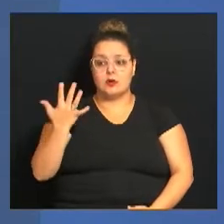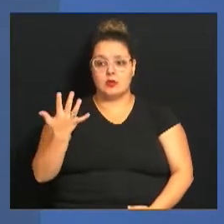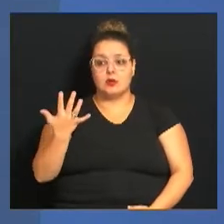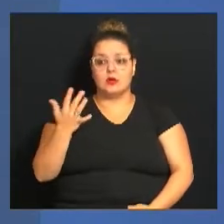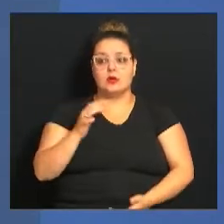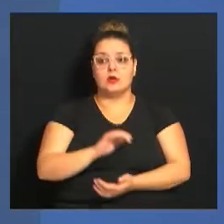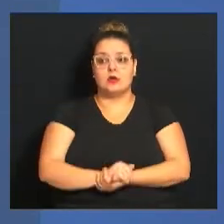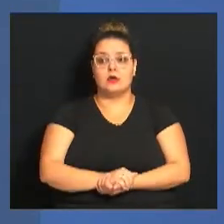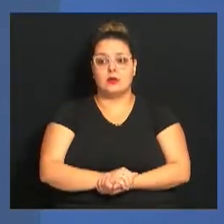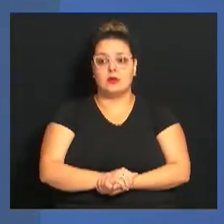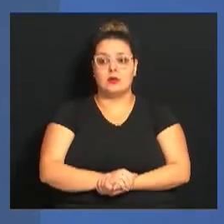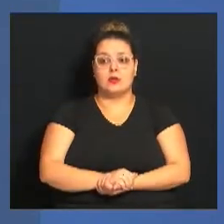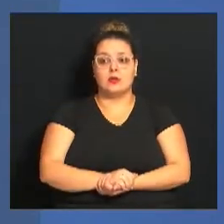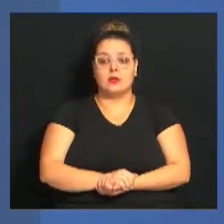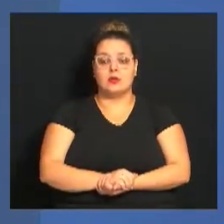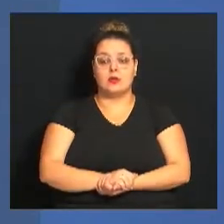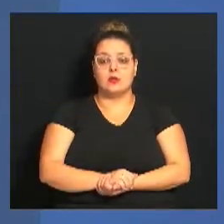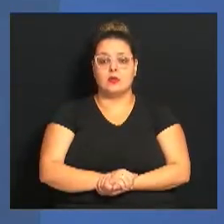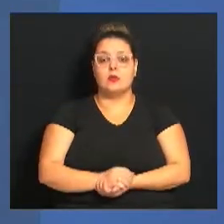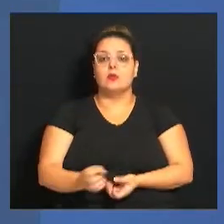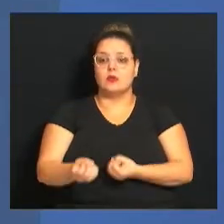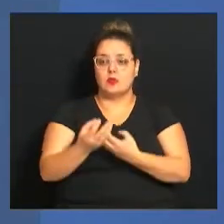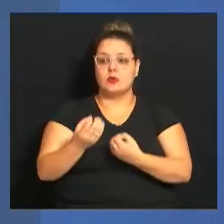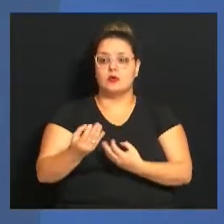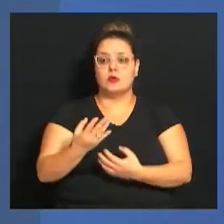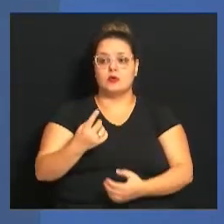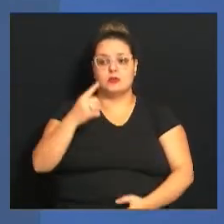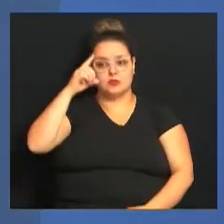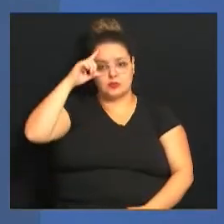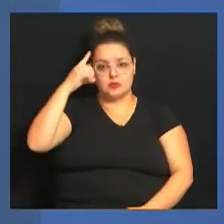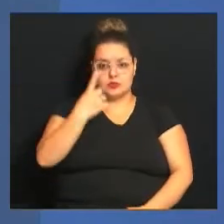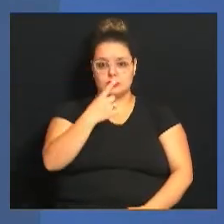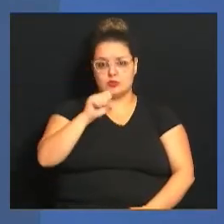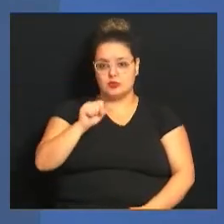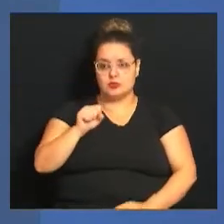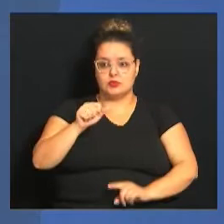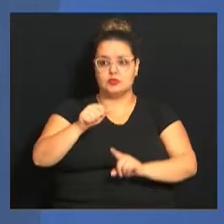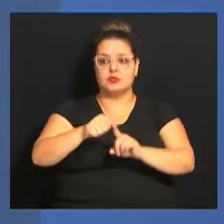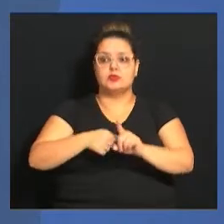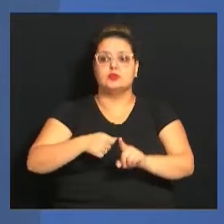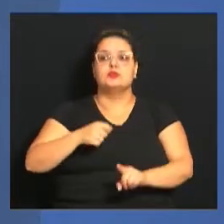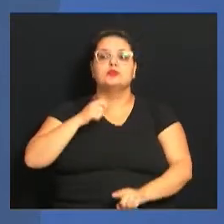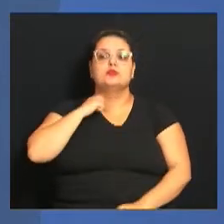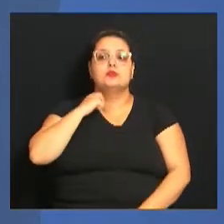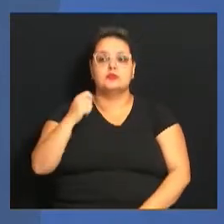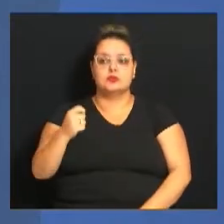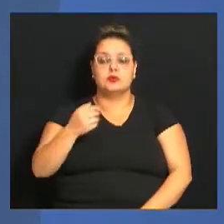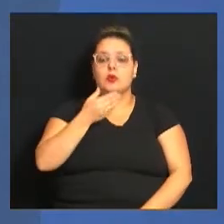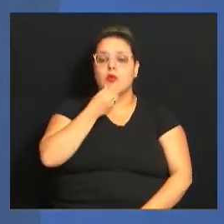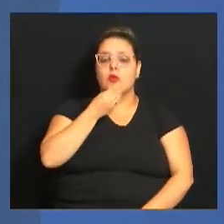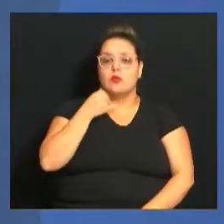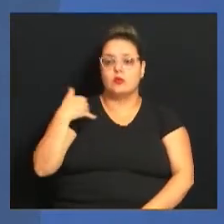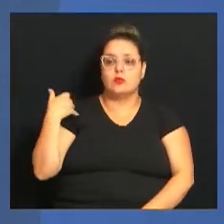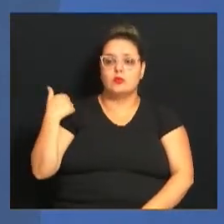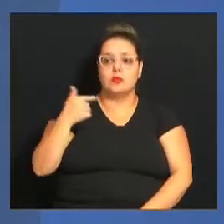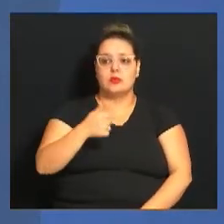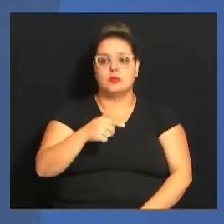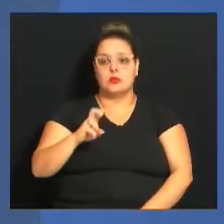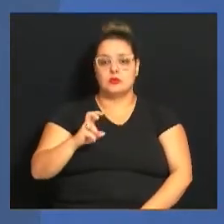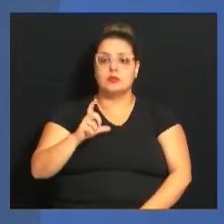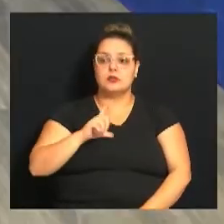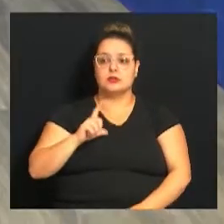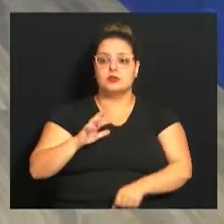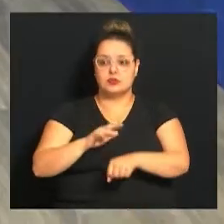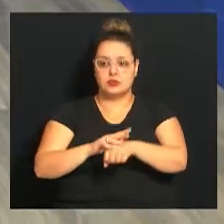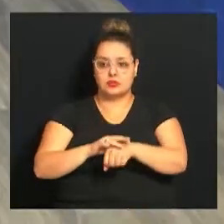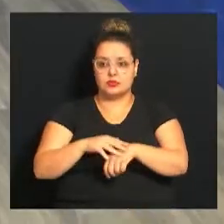de acordo com o boletim no dia 18 de abril, é um homem com 75 anos que tinha comorbidades.